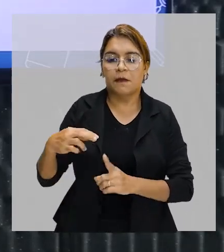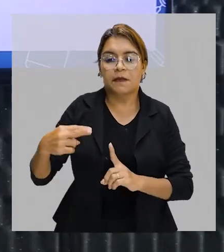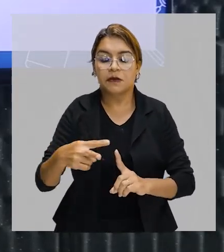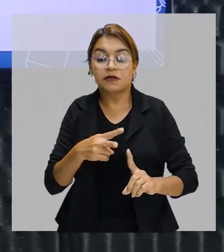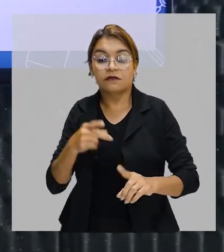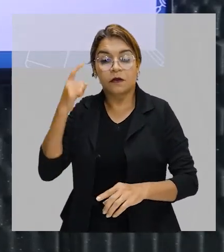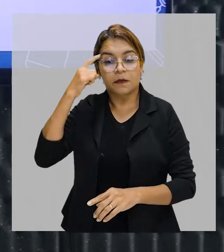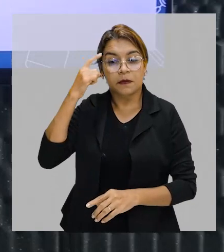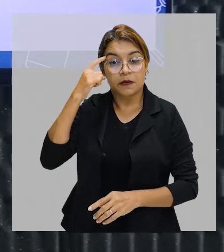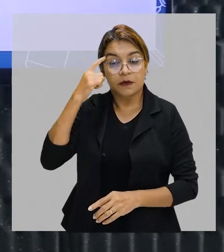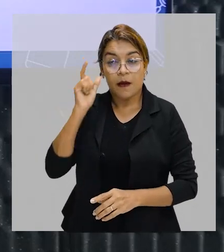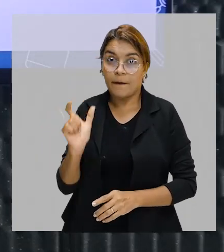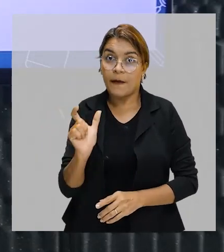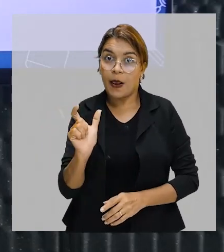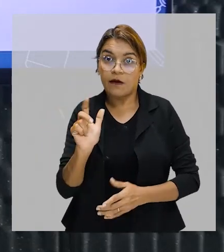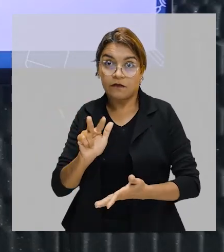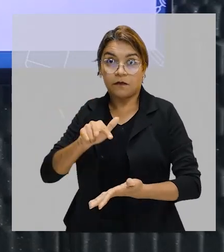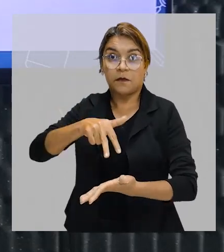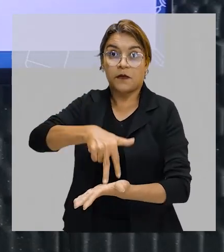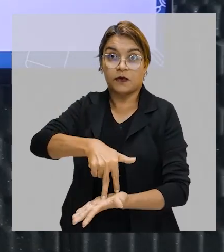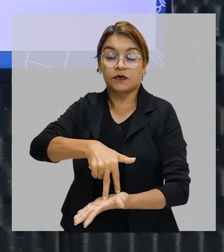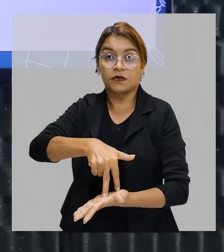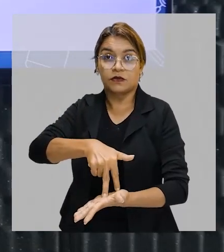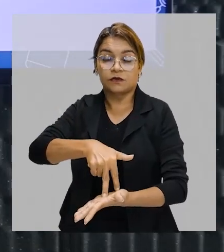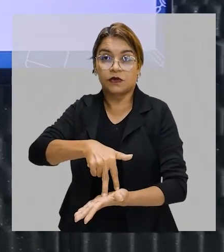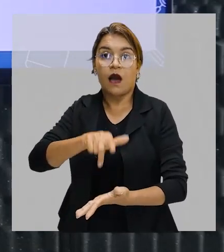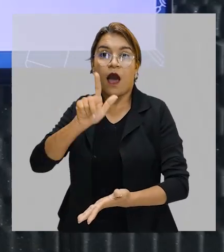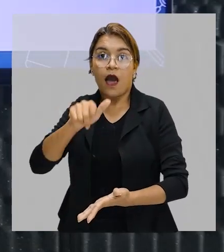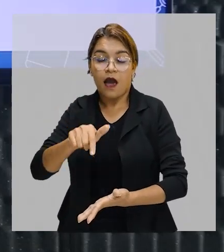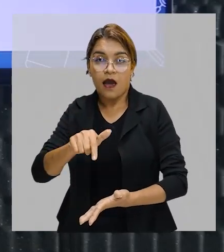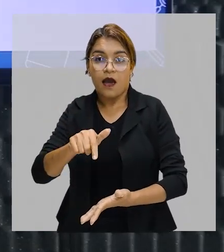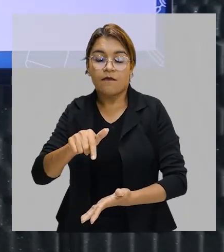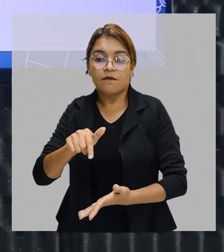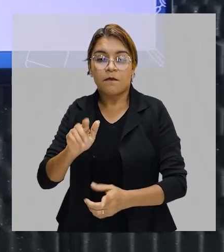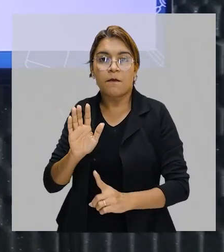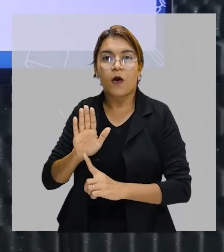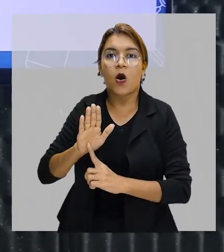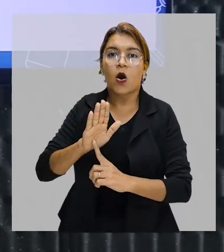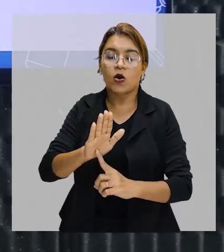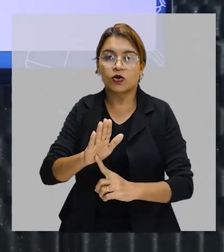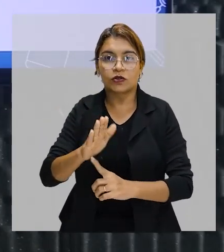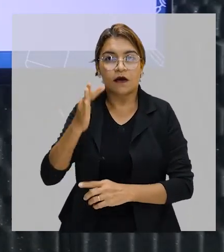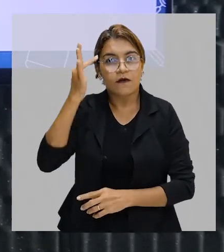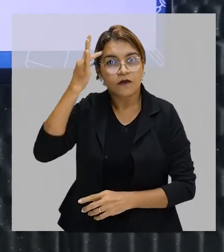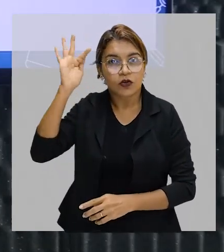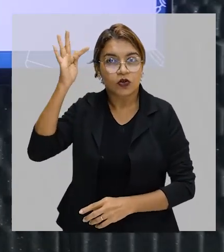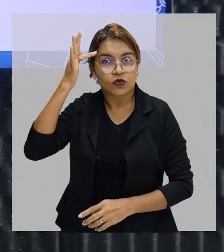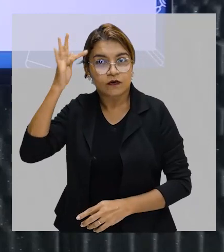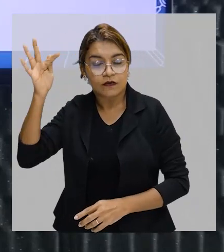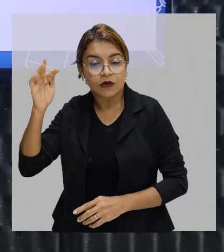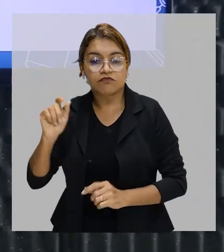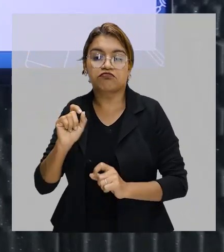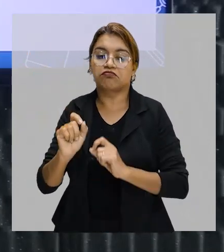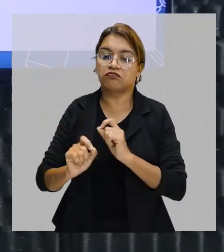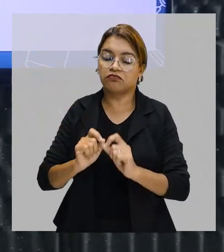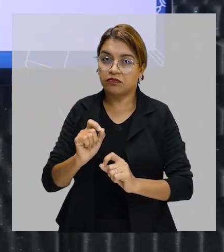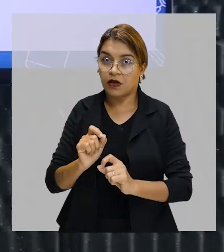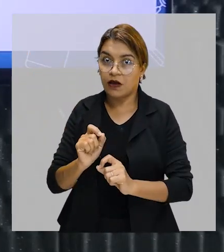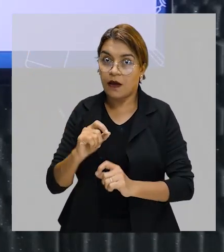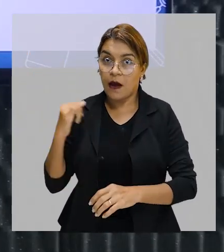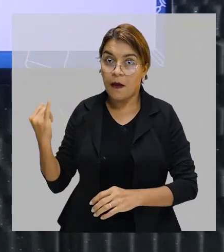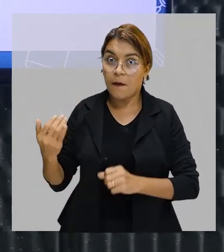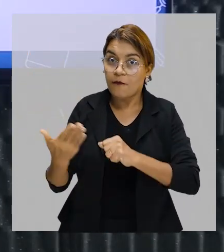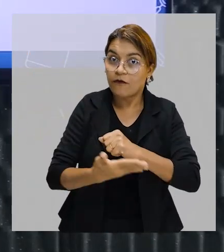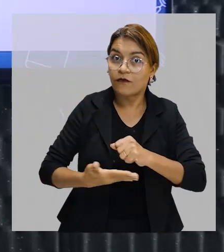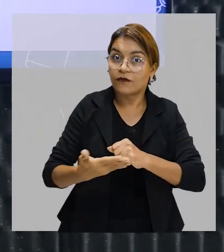termo, positivismo, identifica a filosofia que busca seus fundamentos na ciência. Opa, lembra do que eu